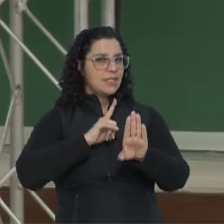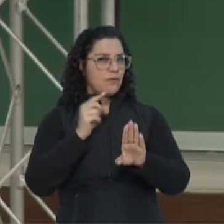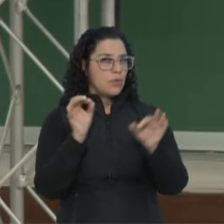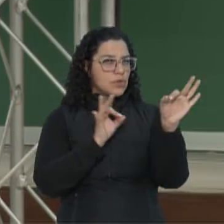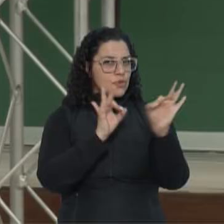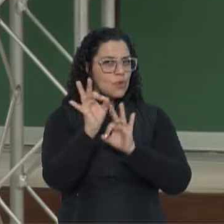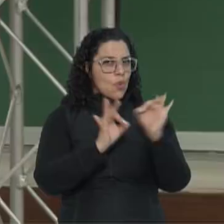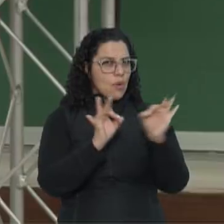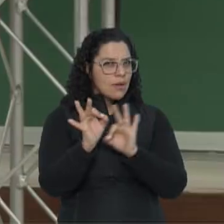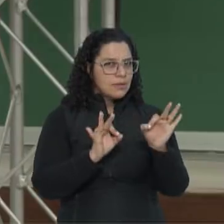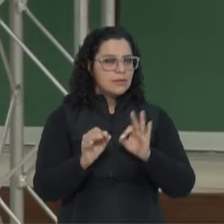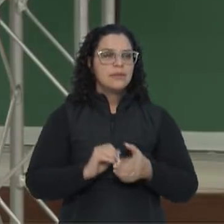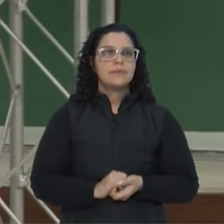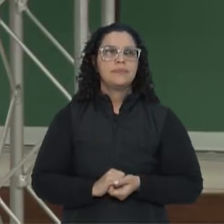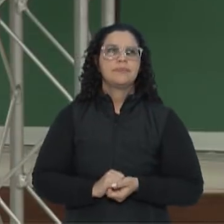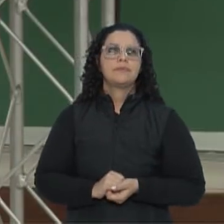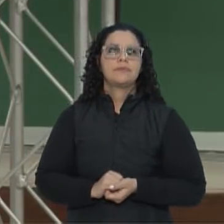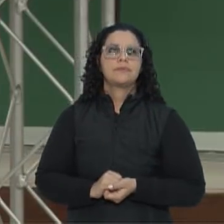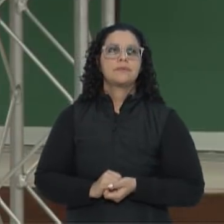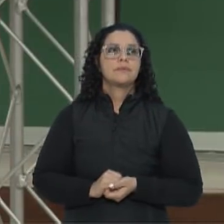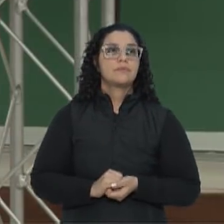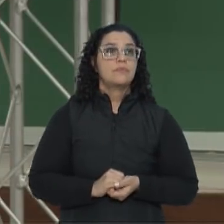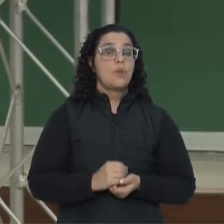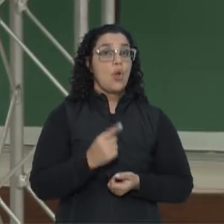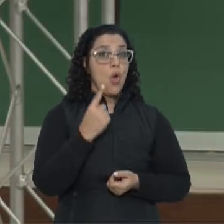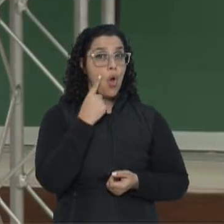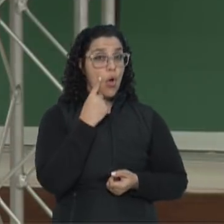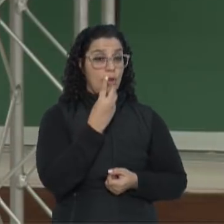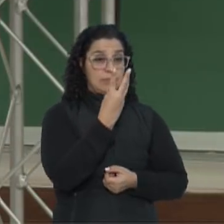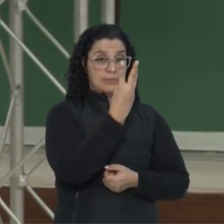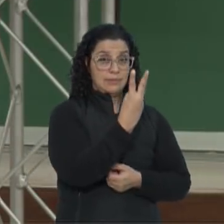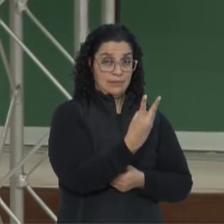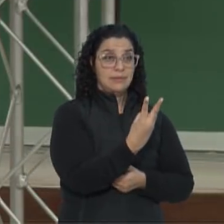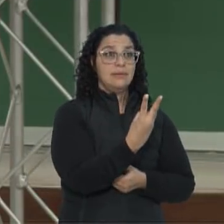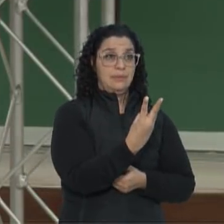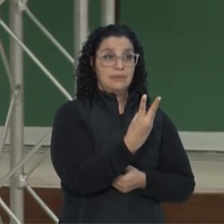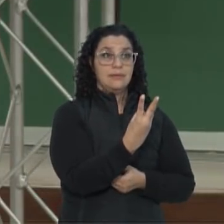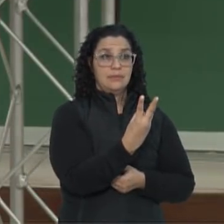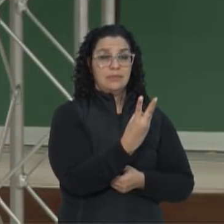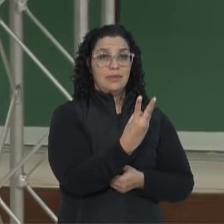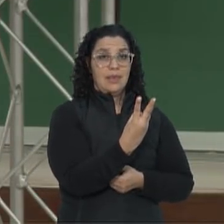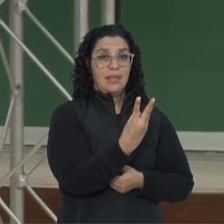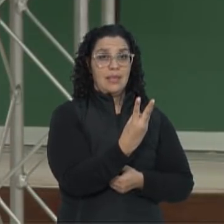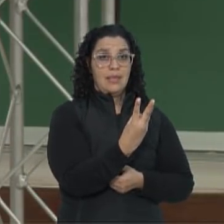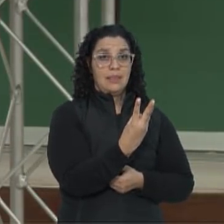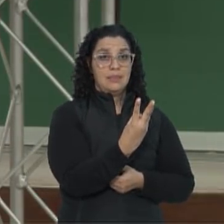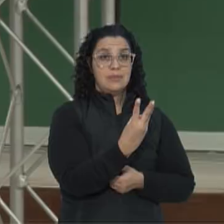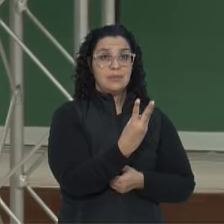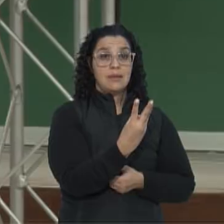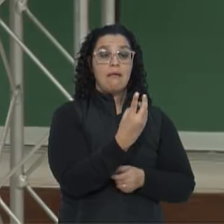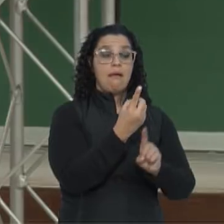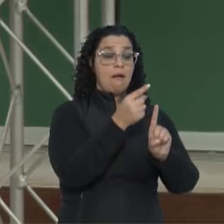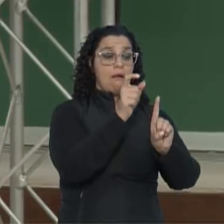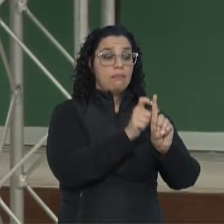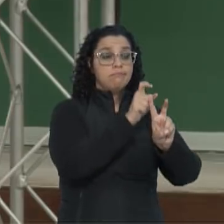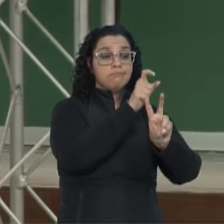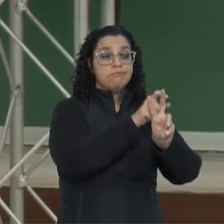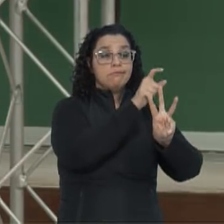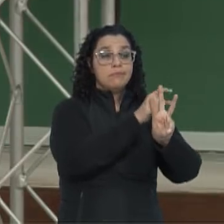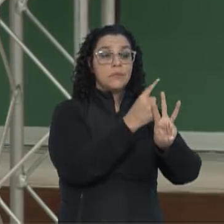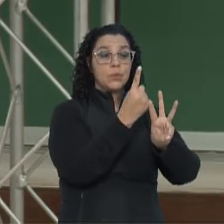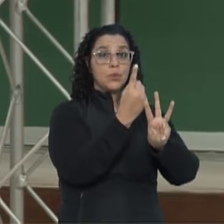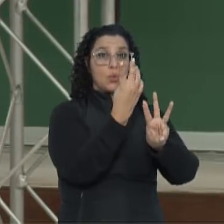Vamos organizar nosso pensamento? Vamos organizar. 3 pedaços, onde cada pedaço mede 1/4 do